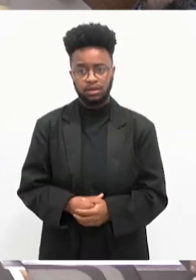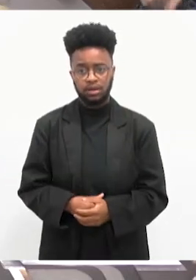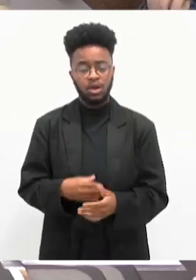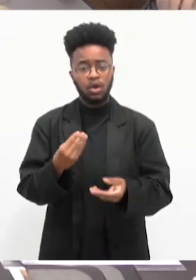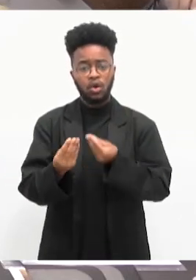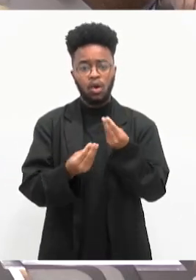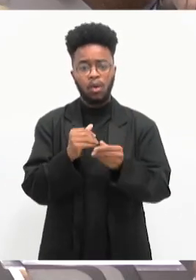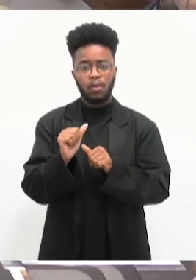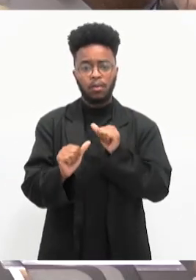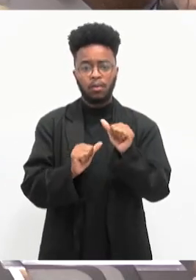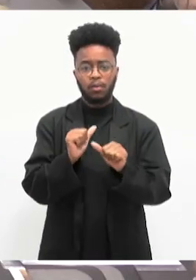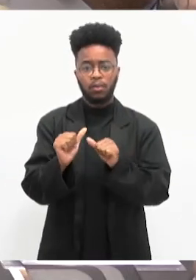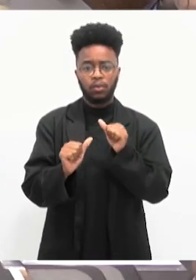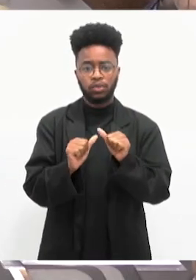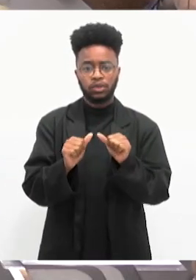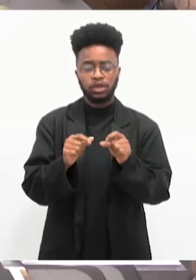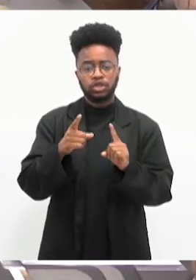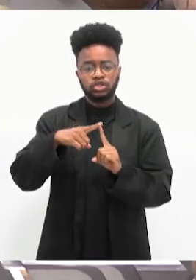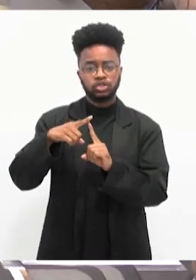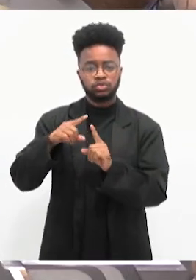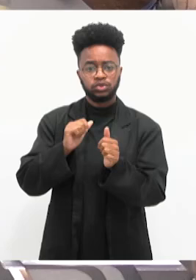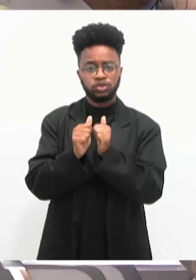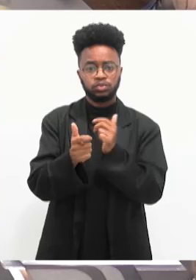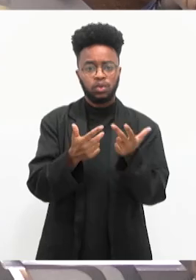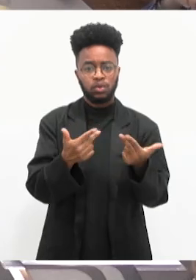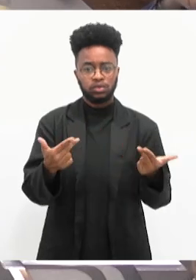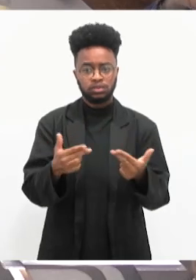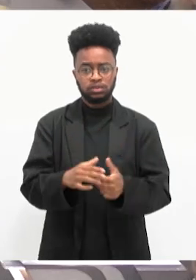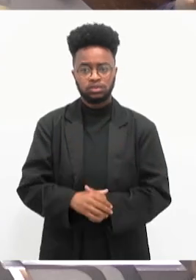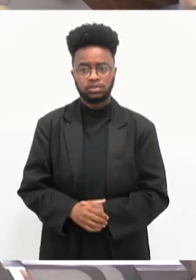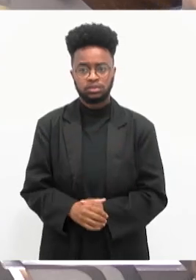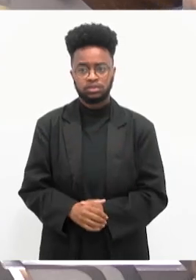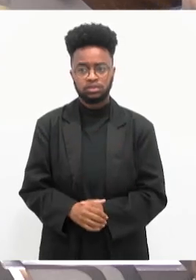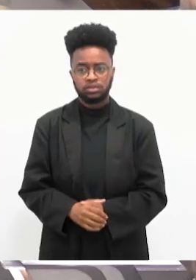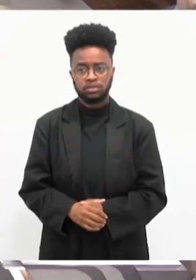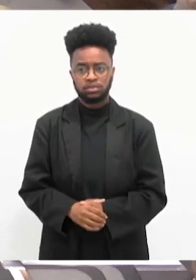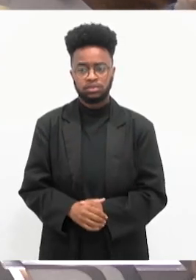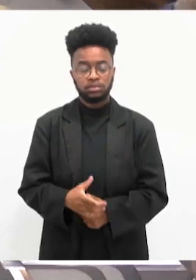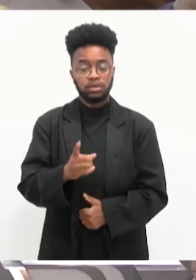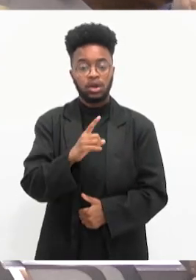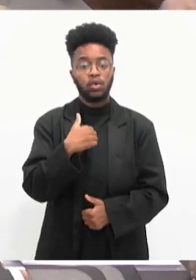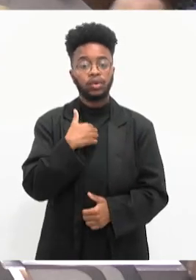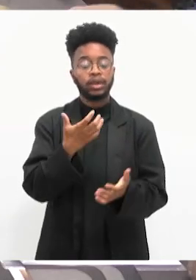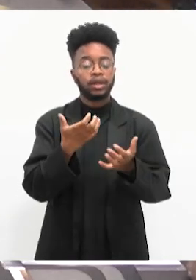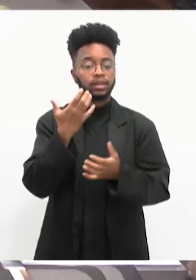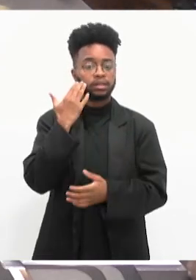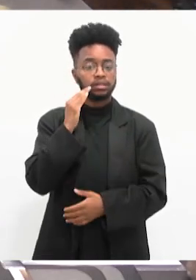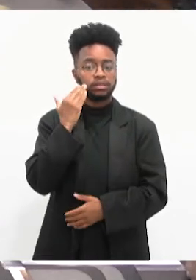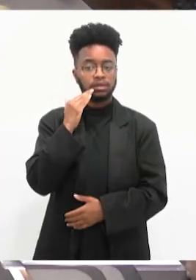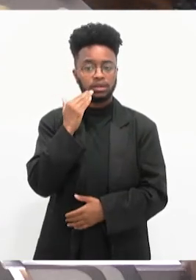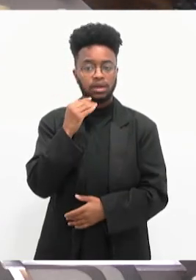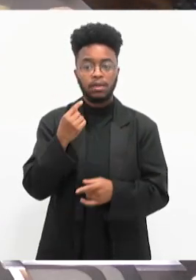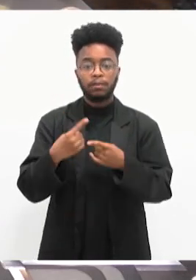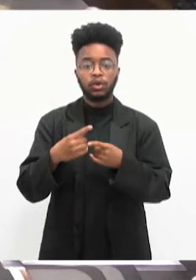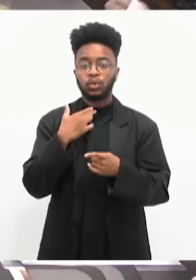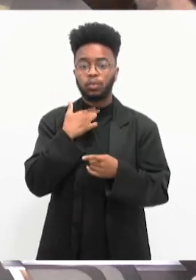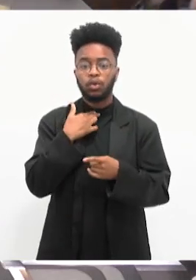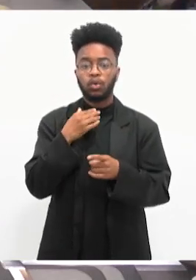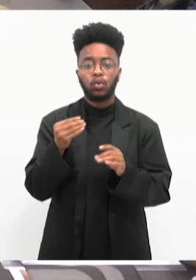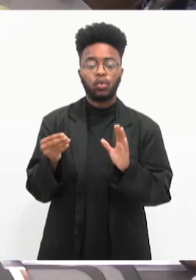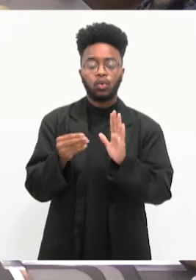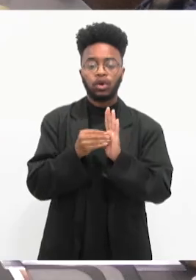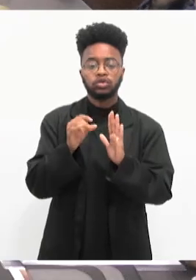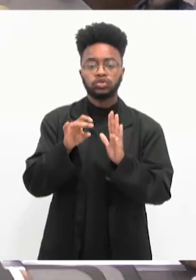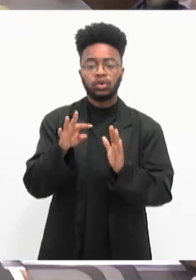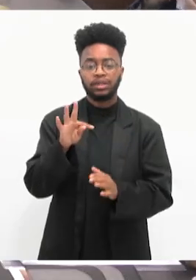vai alterar a modalidade esportiva? Não, mas Hein, Fred? só para eu entender aqui uma coisa, estou vendo aqui agora. Porque não pode ser só tênis, porque